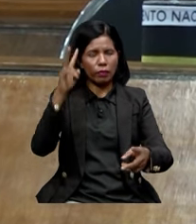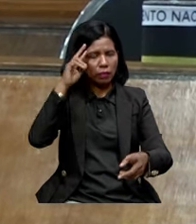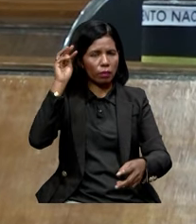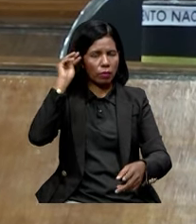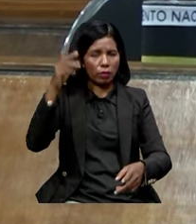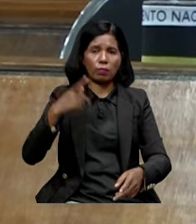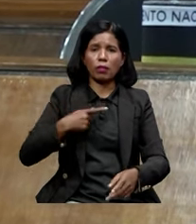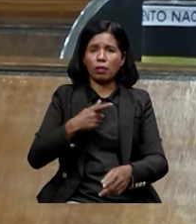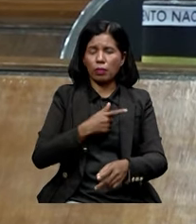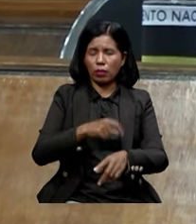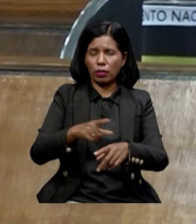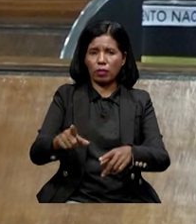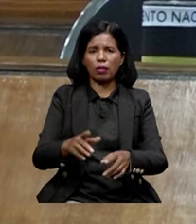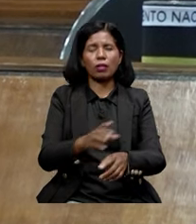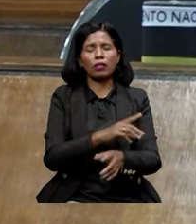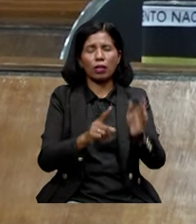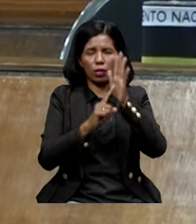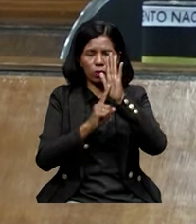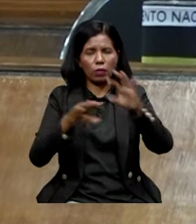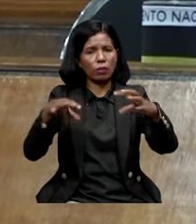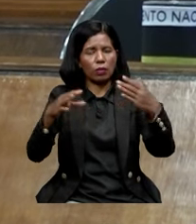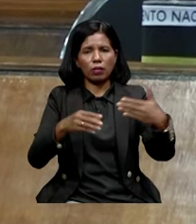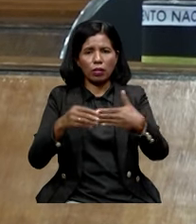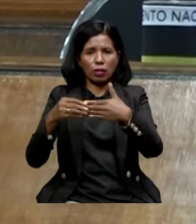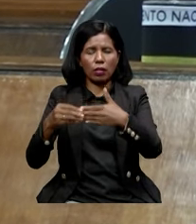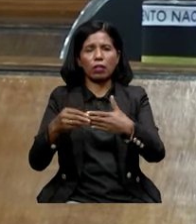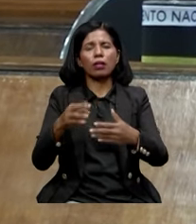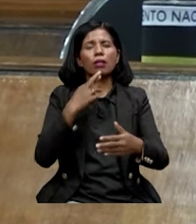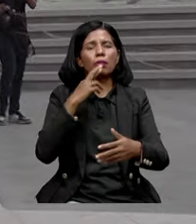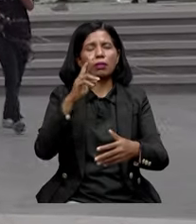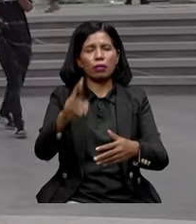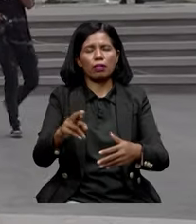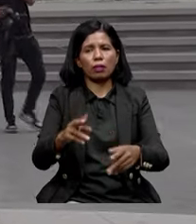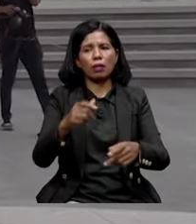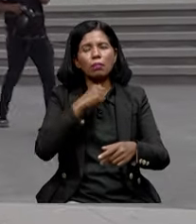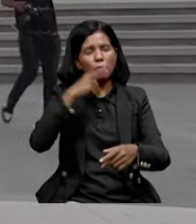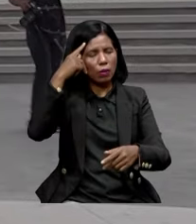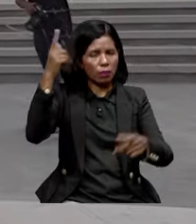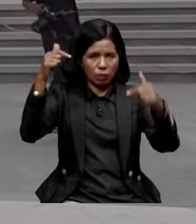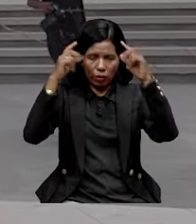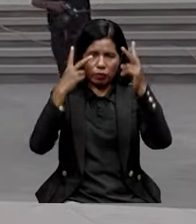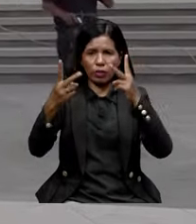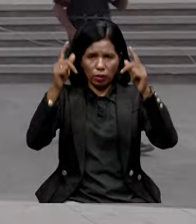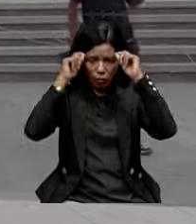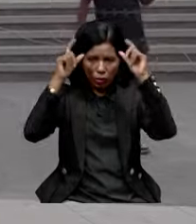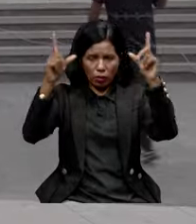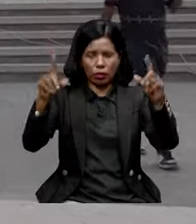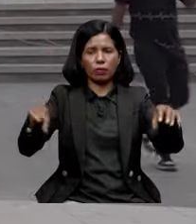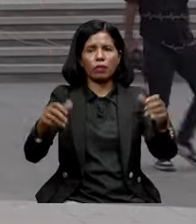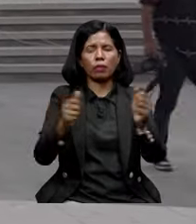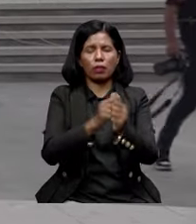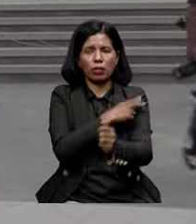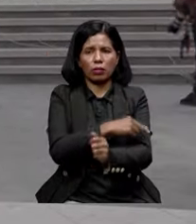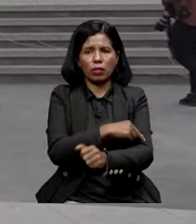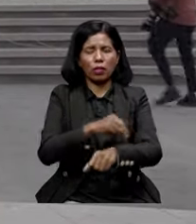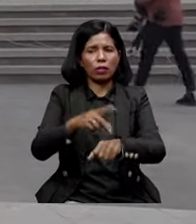assunto parlamentar hateten e a parte sei hato ba comissão organizadora ne be responsável ba Papa Francisco ne visita mai Timor-Leste a tu coordena o Hospital